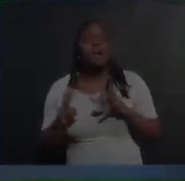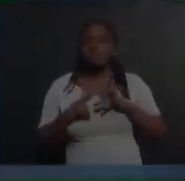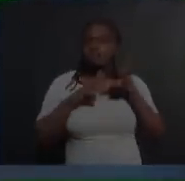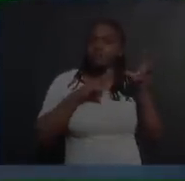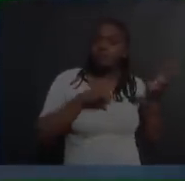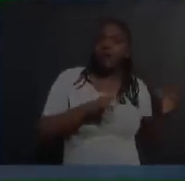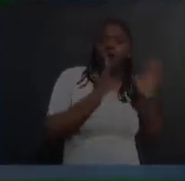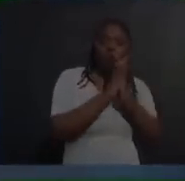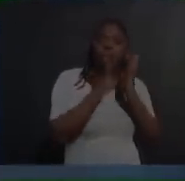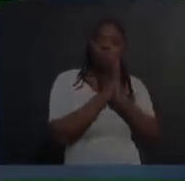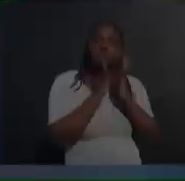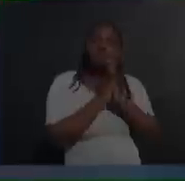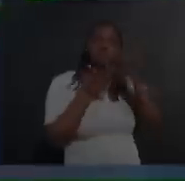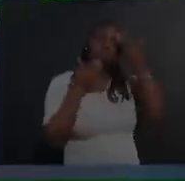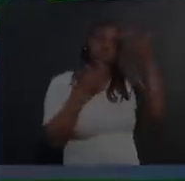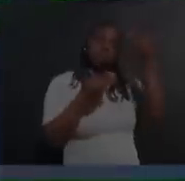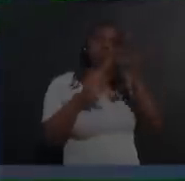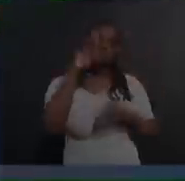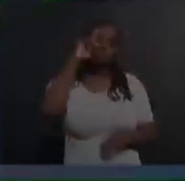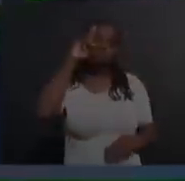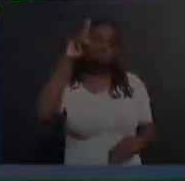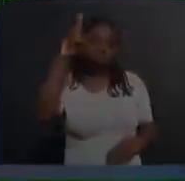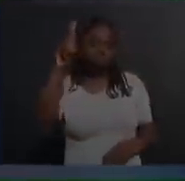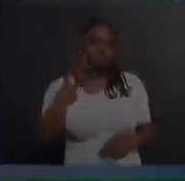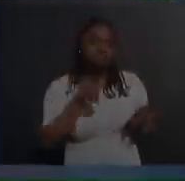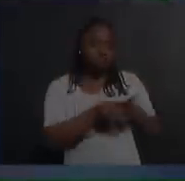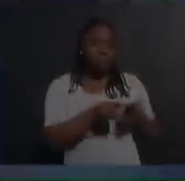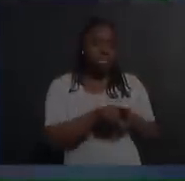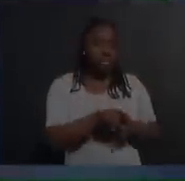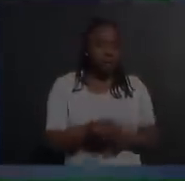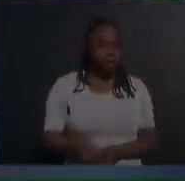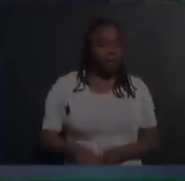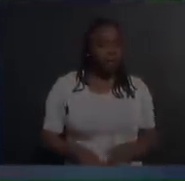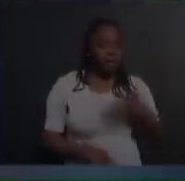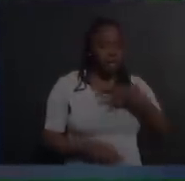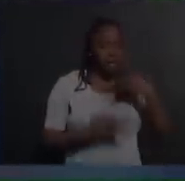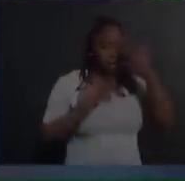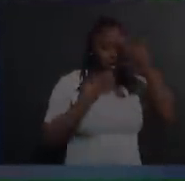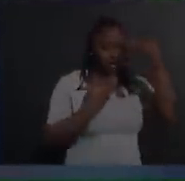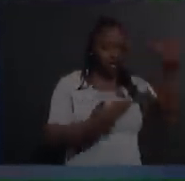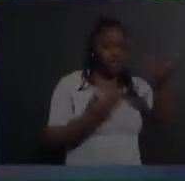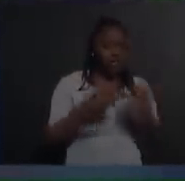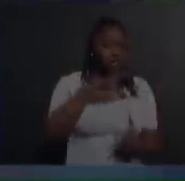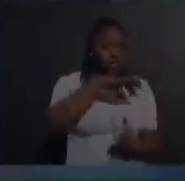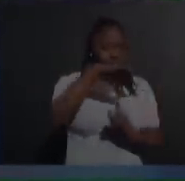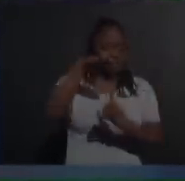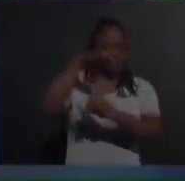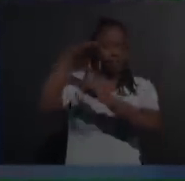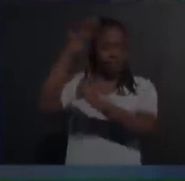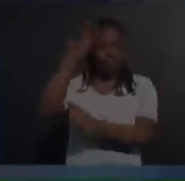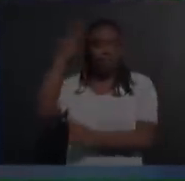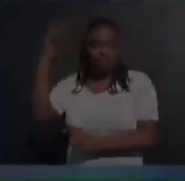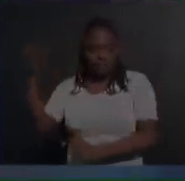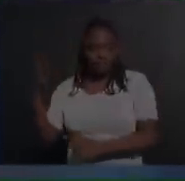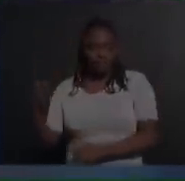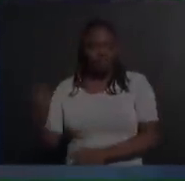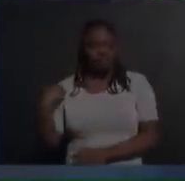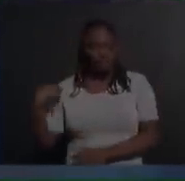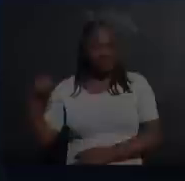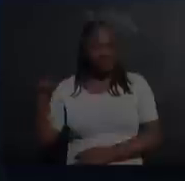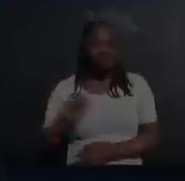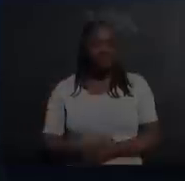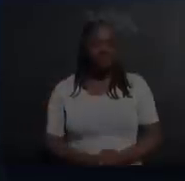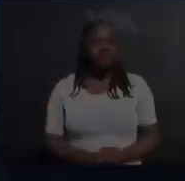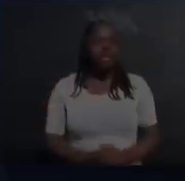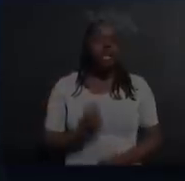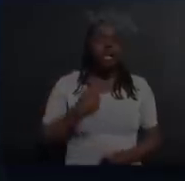dormir, oramos, agradecemos ao Senhor, eles agradeceram pelo balão que eles iriam no outro dia andar nele. E